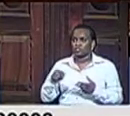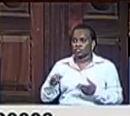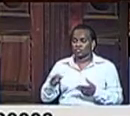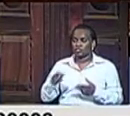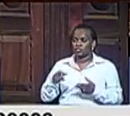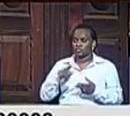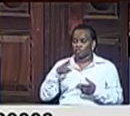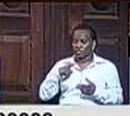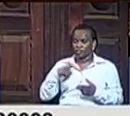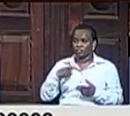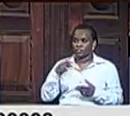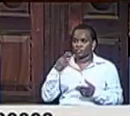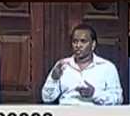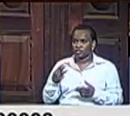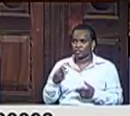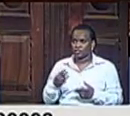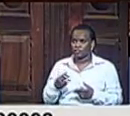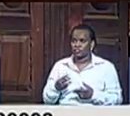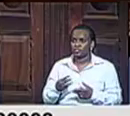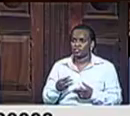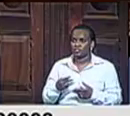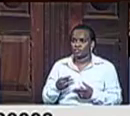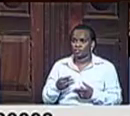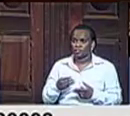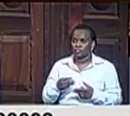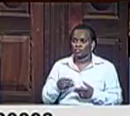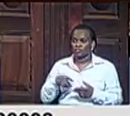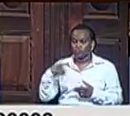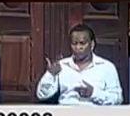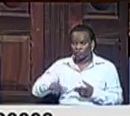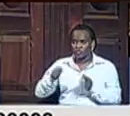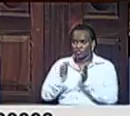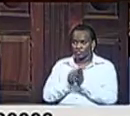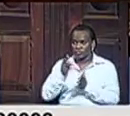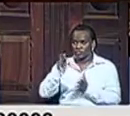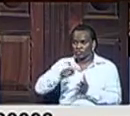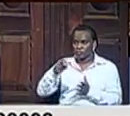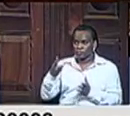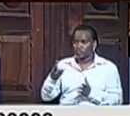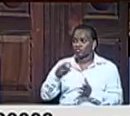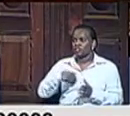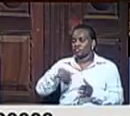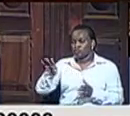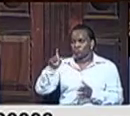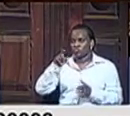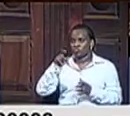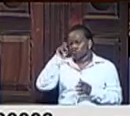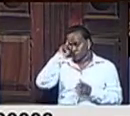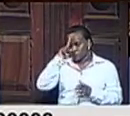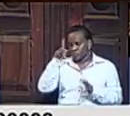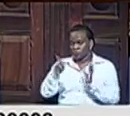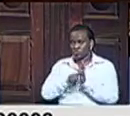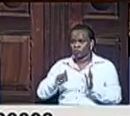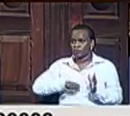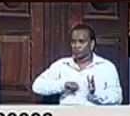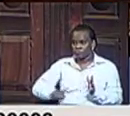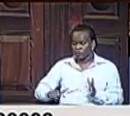por eles, ela grávida com mais de 3 meses, a uma clínica de aborto,